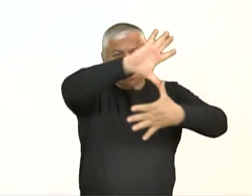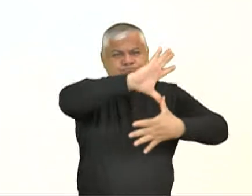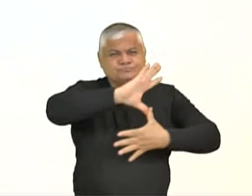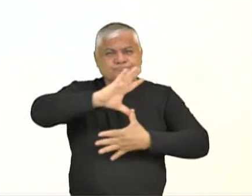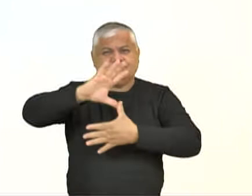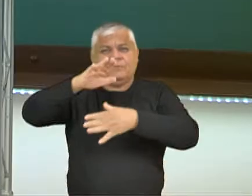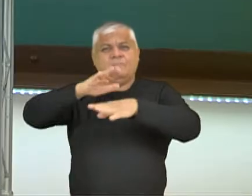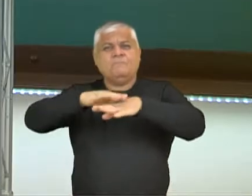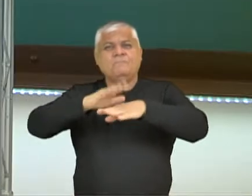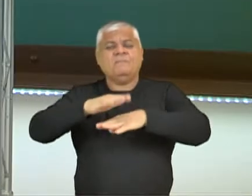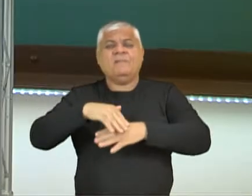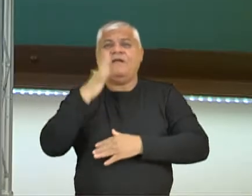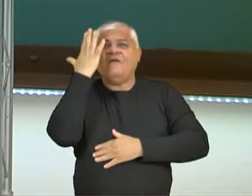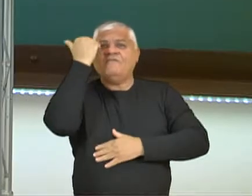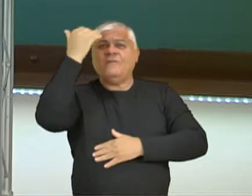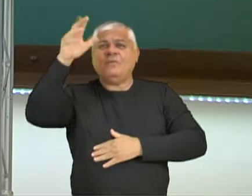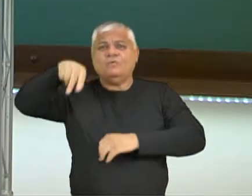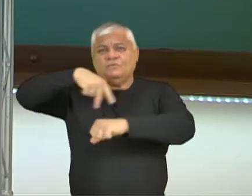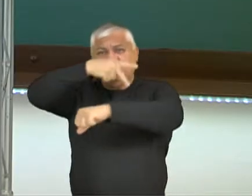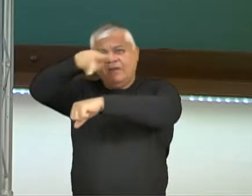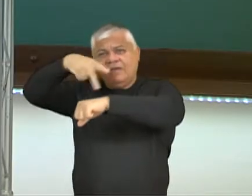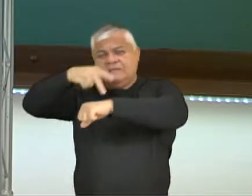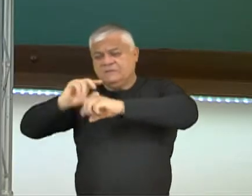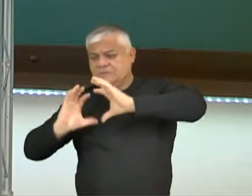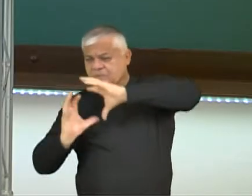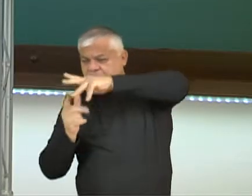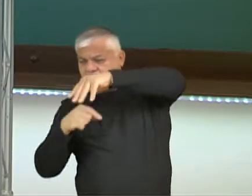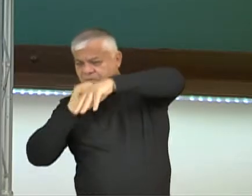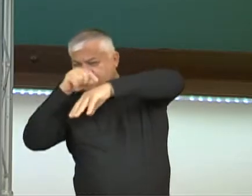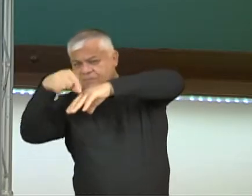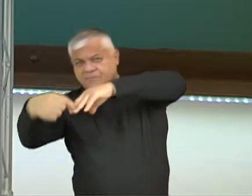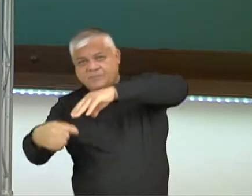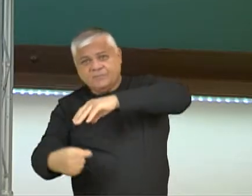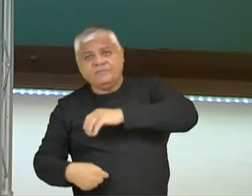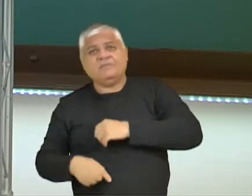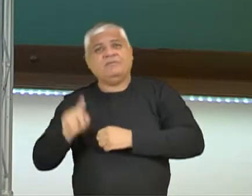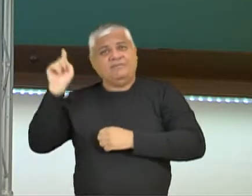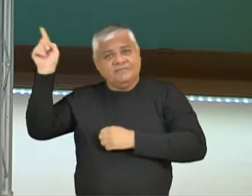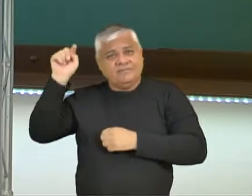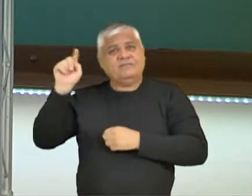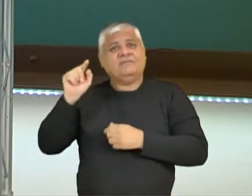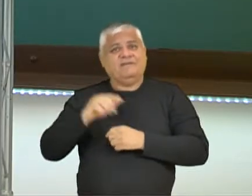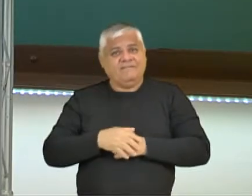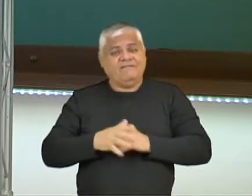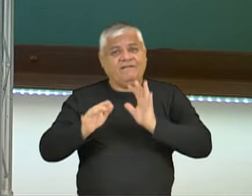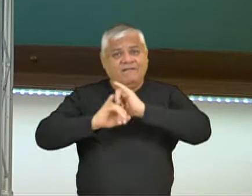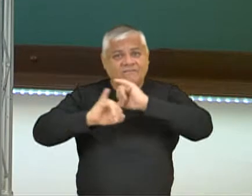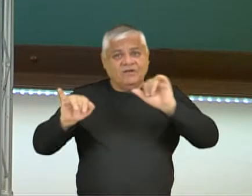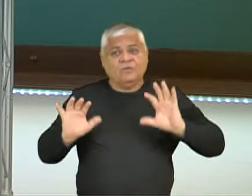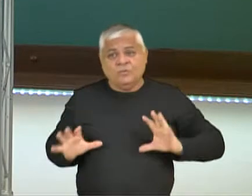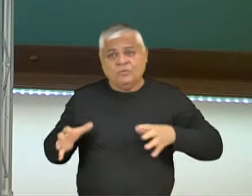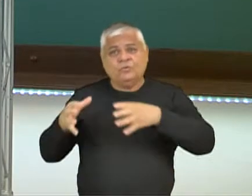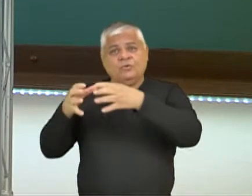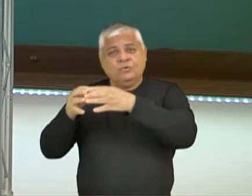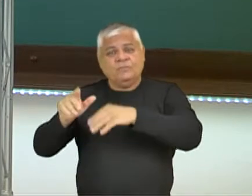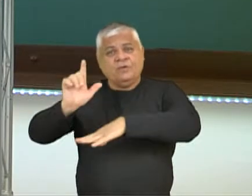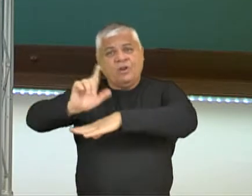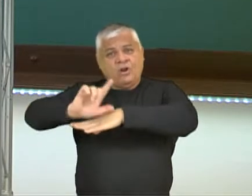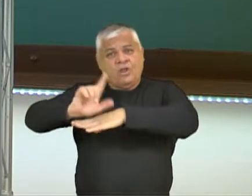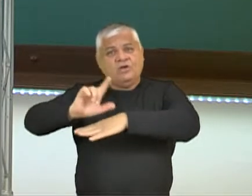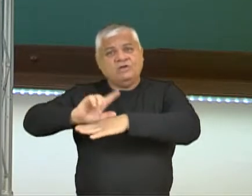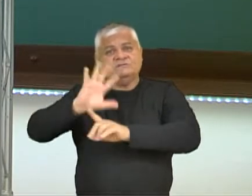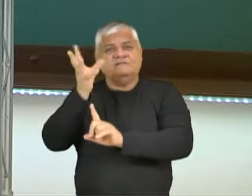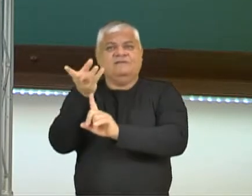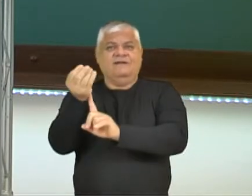mais populares em cada país. Então, essa reportagem é baseada no trabalho dessa equipe, dessa loja de arte.